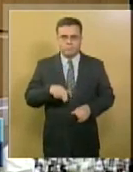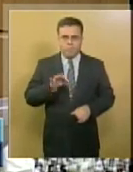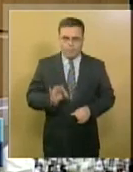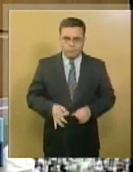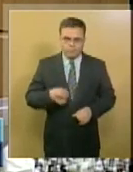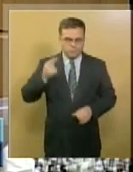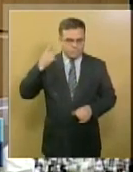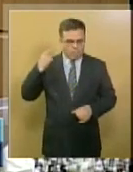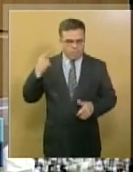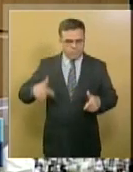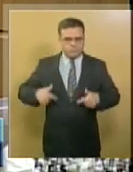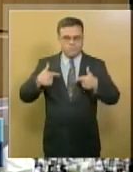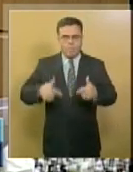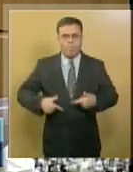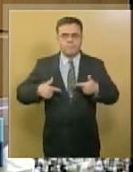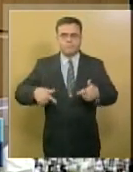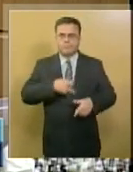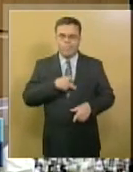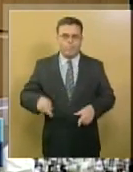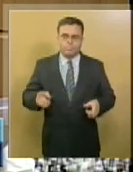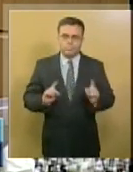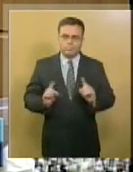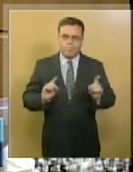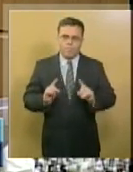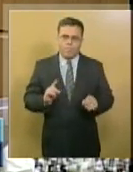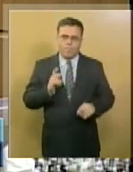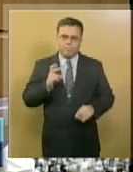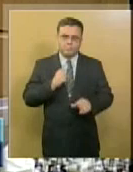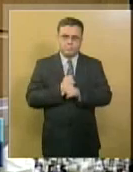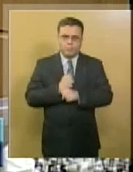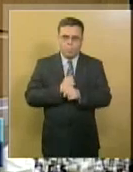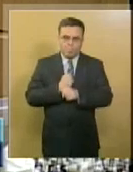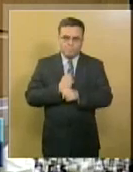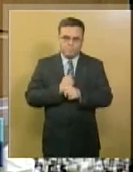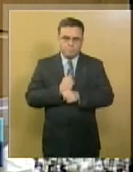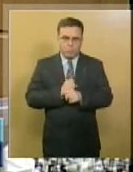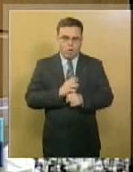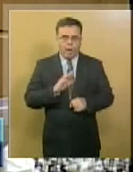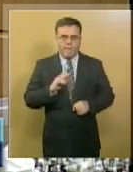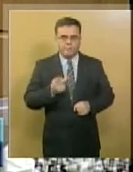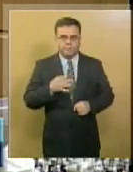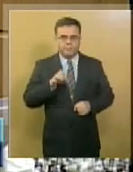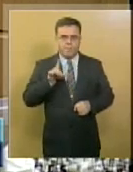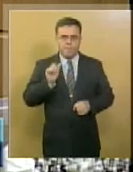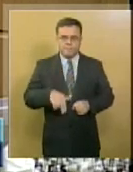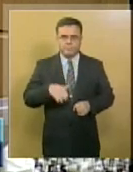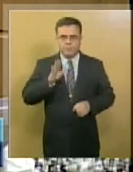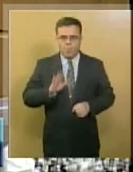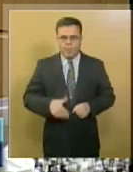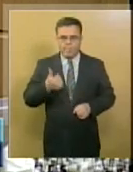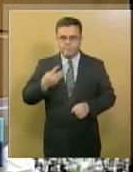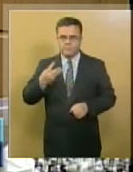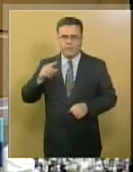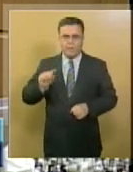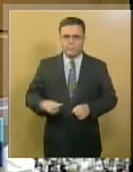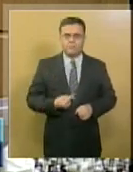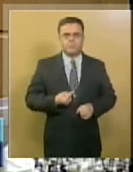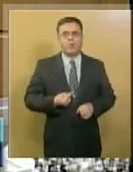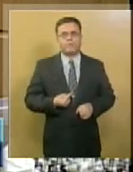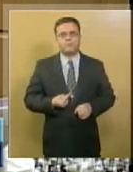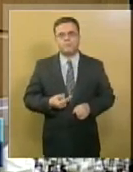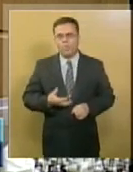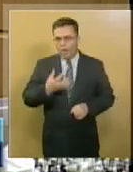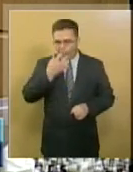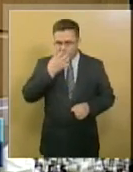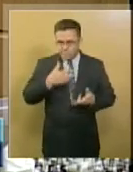antes eu era militante, mas não era presidente da ONG. Em 5 anos de existência, a Elan já castrou mais de 13 mil animais. O estado